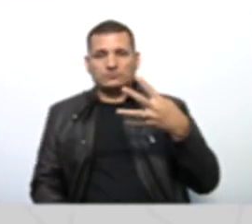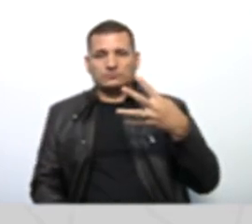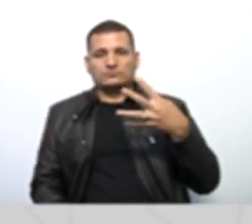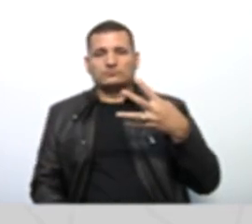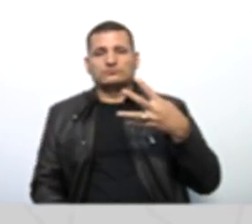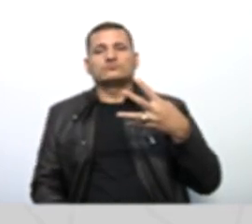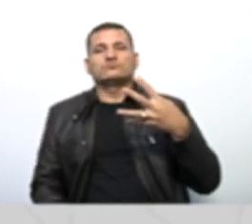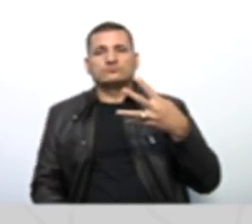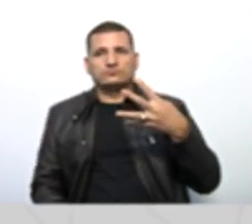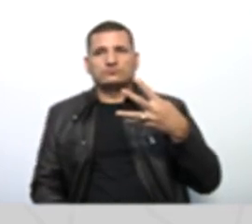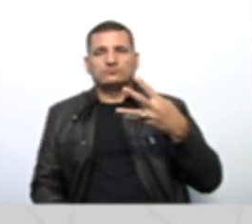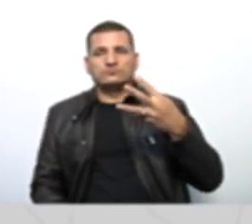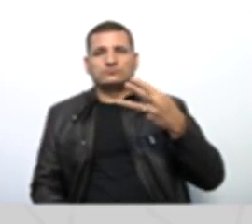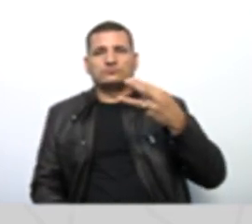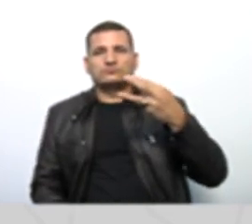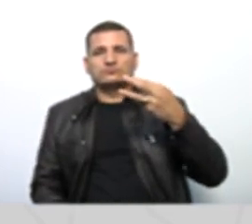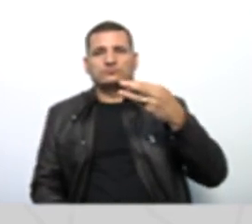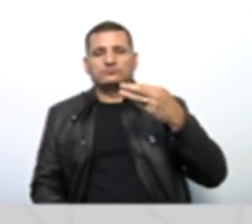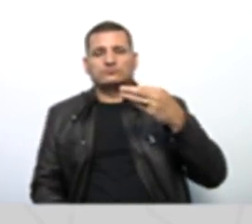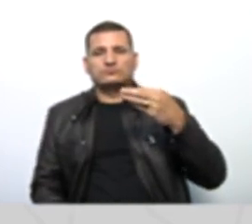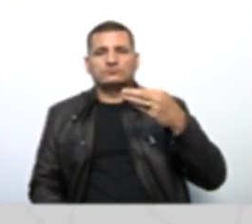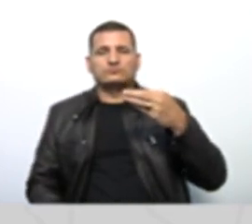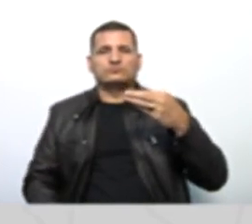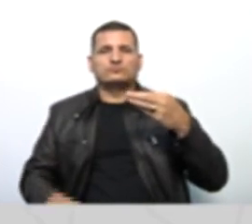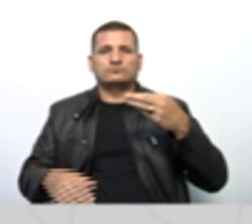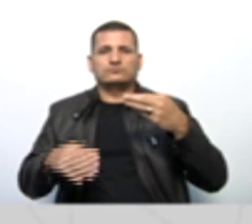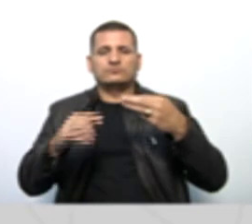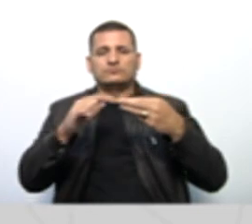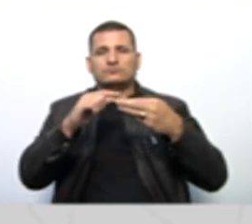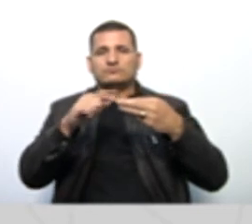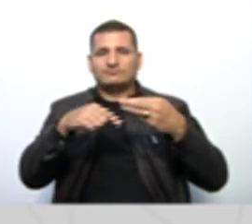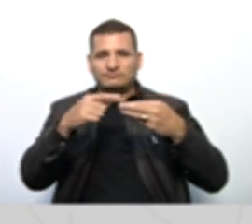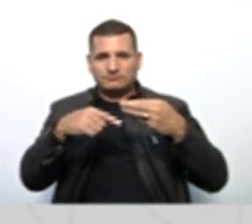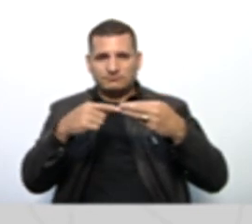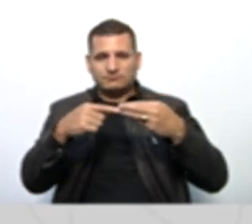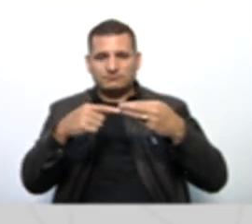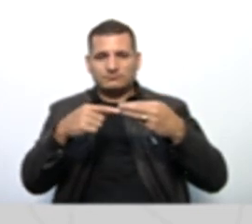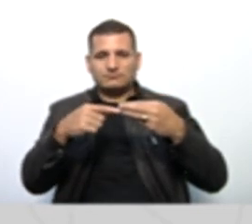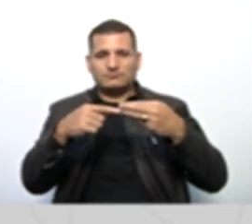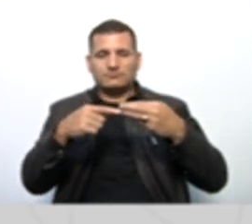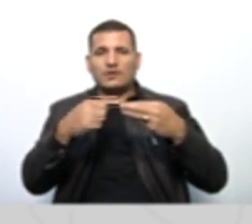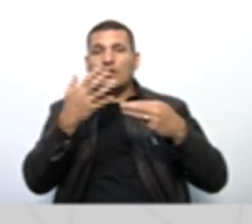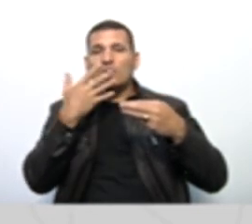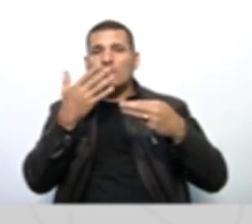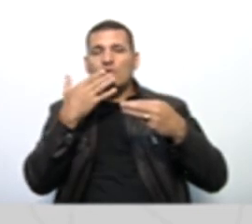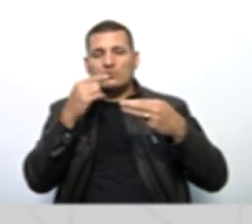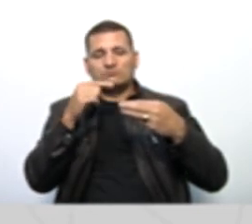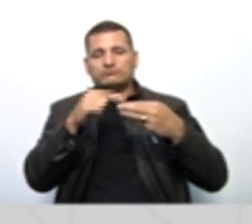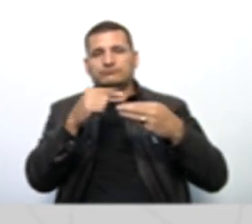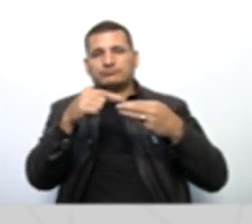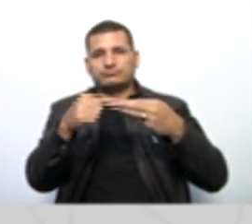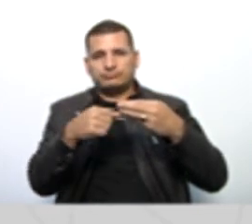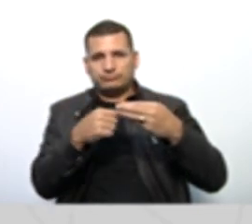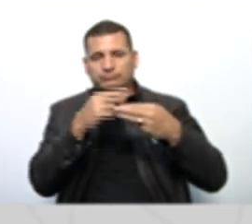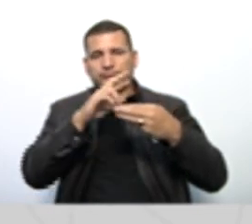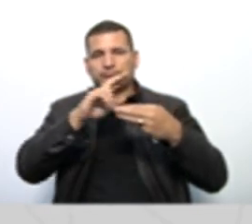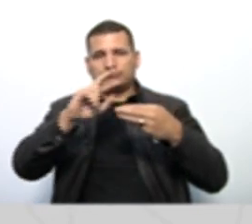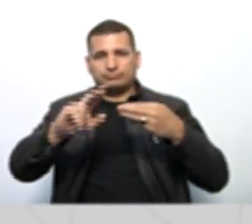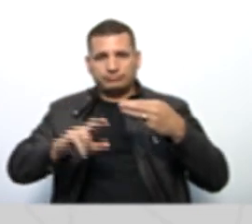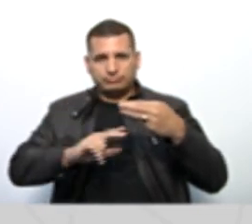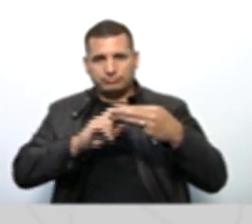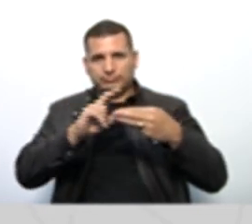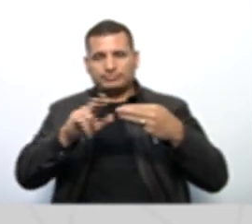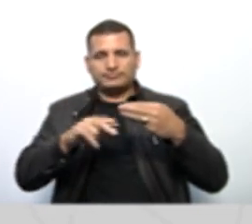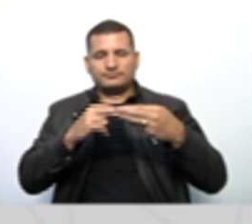fiozinho que só o sexo ou difícil na verdade cada para é separado por cores para facilitar a